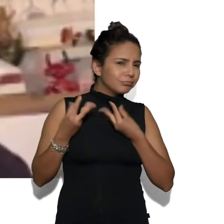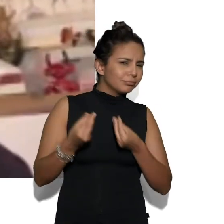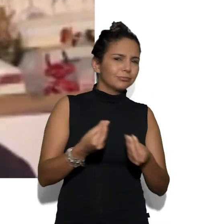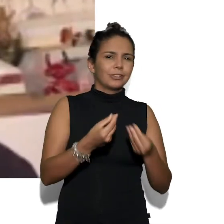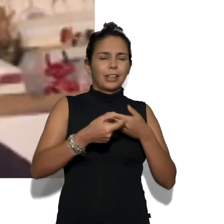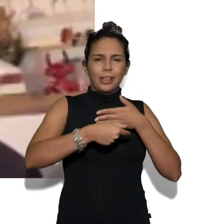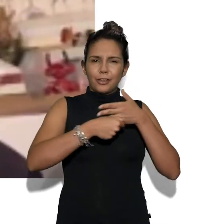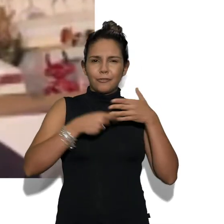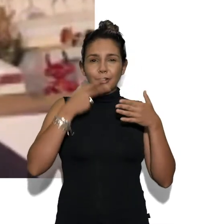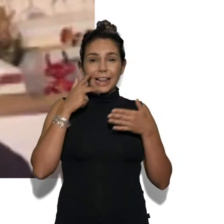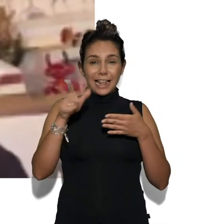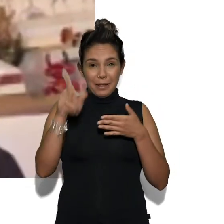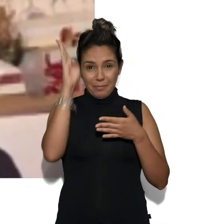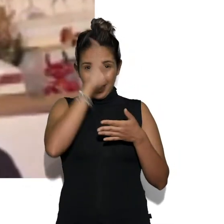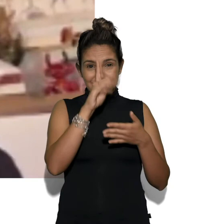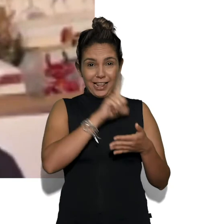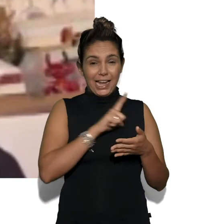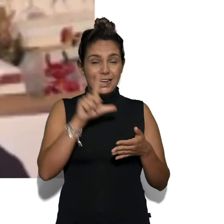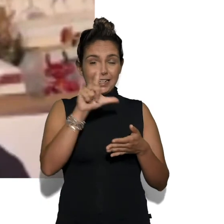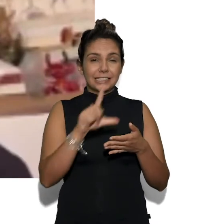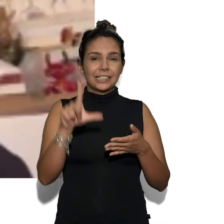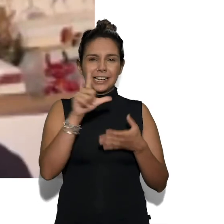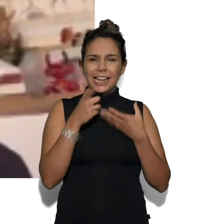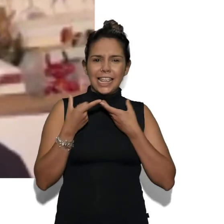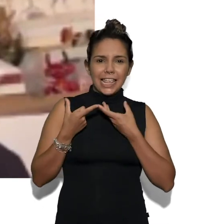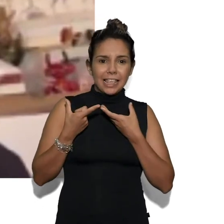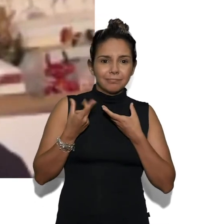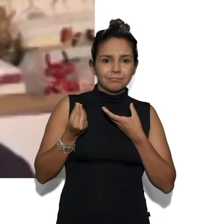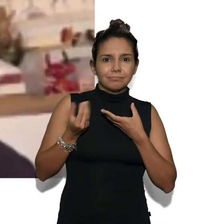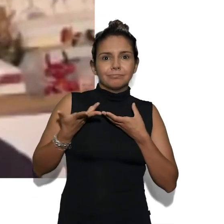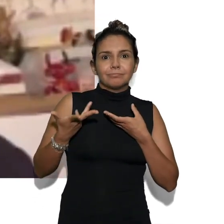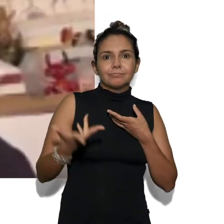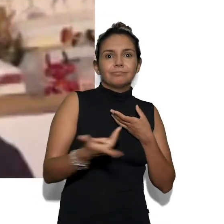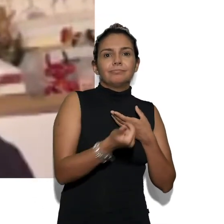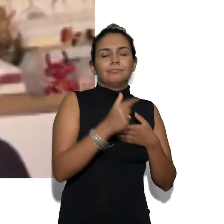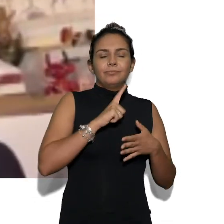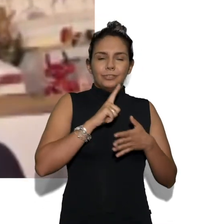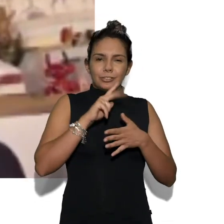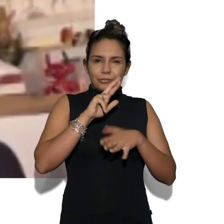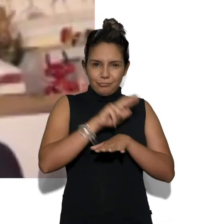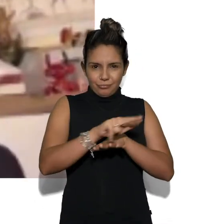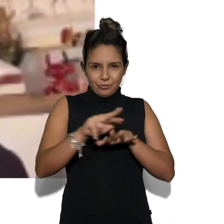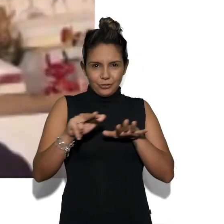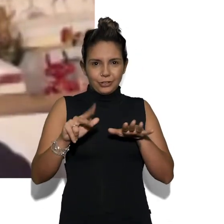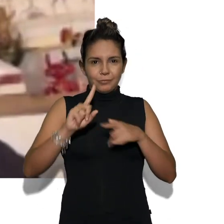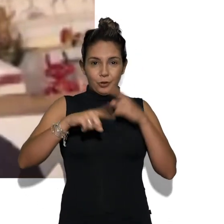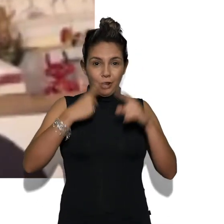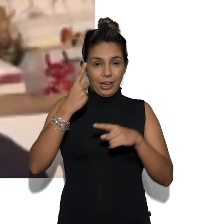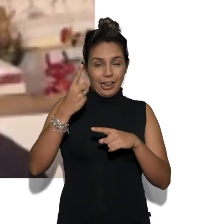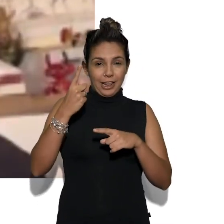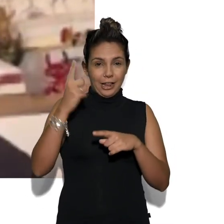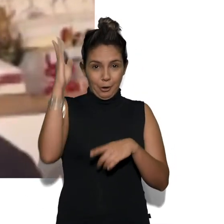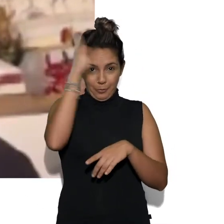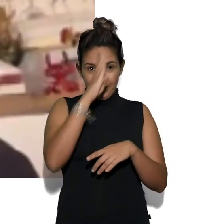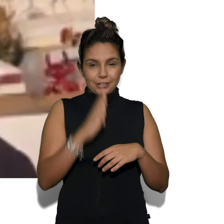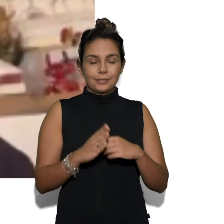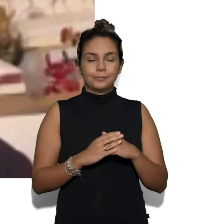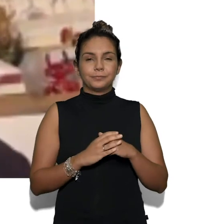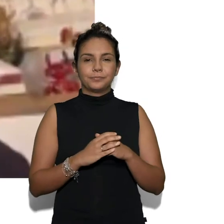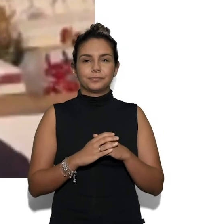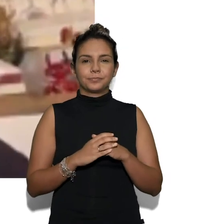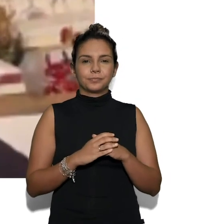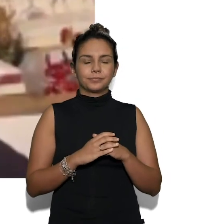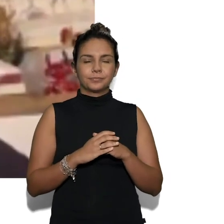o Brasil tem uma literatura tão rica e tão variada, porque depois a literatura brasileira faz-se